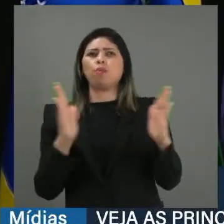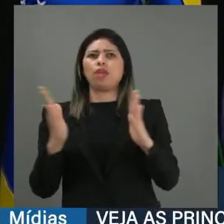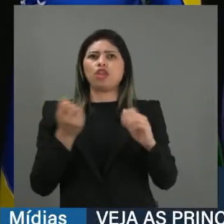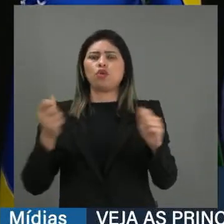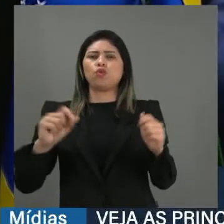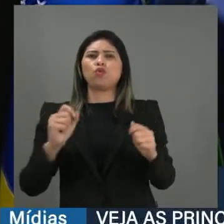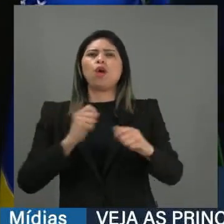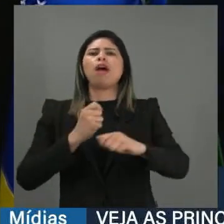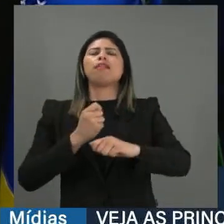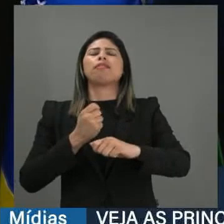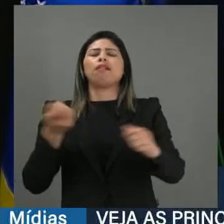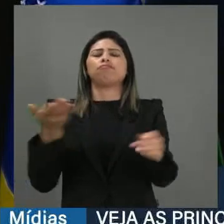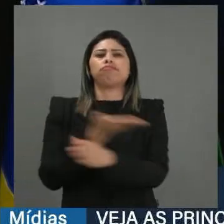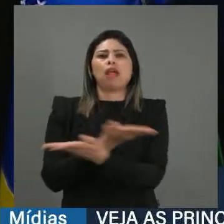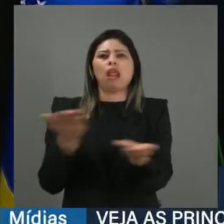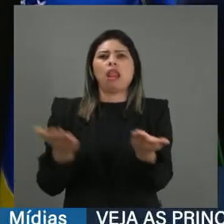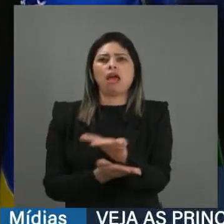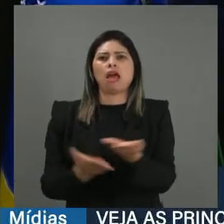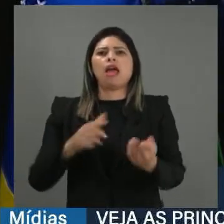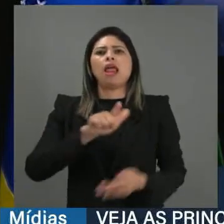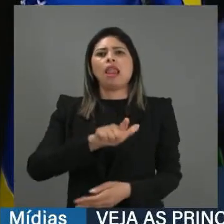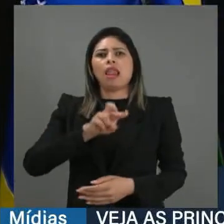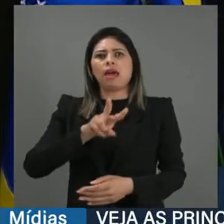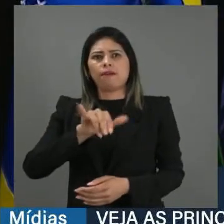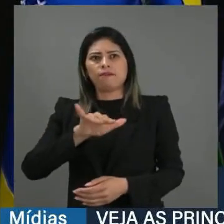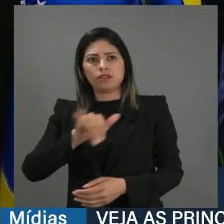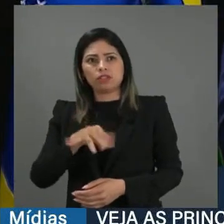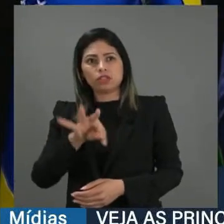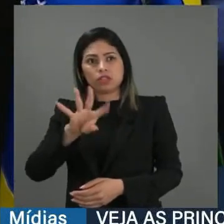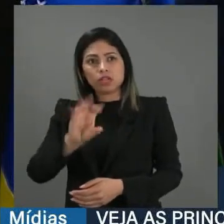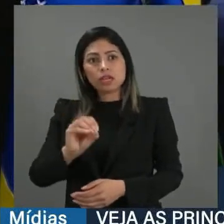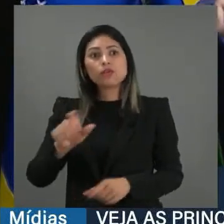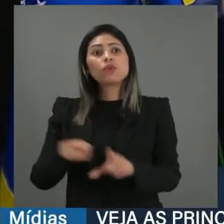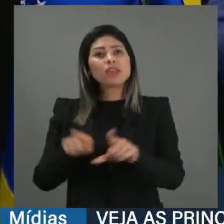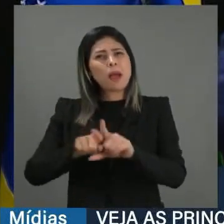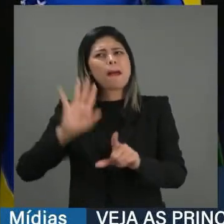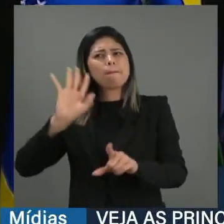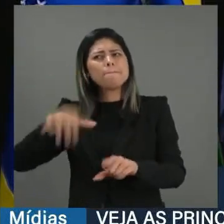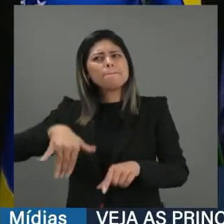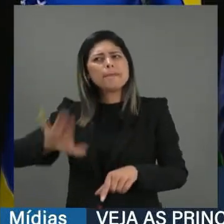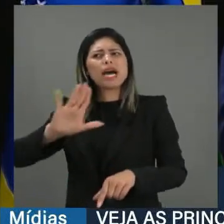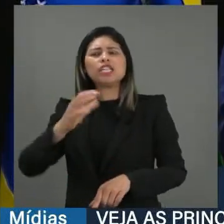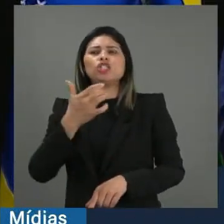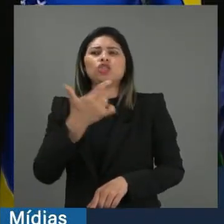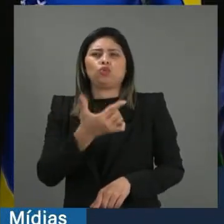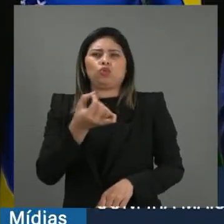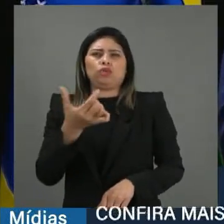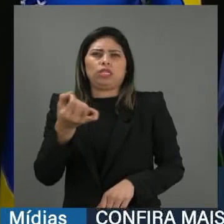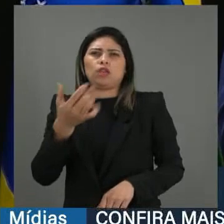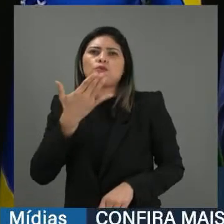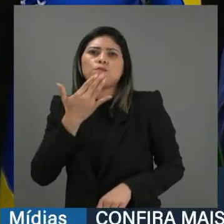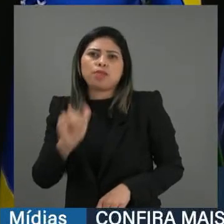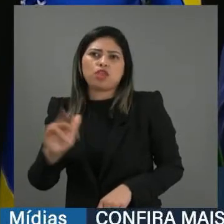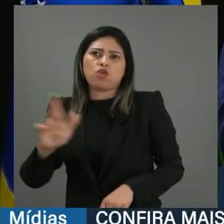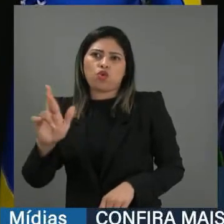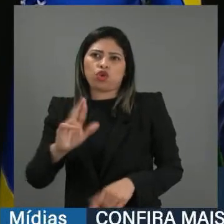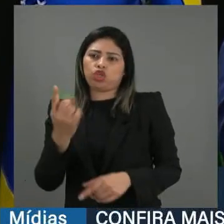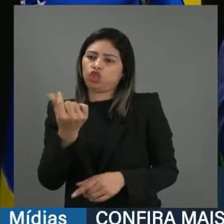brasileiro, que recuperou dezenas de bilhões de reais roubados da Petrobras.